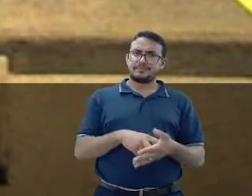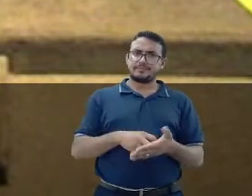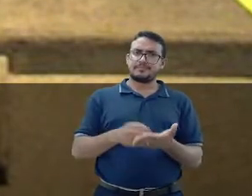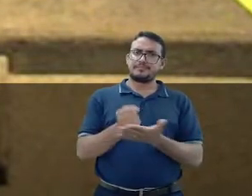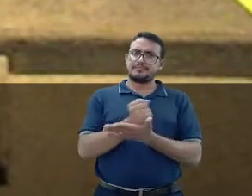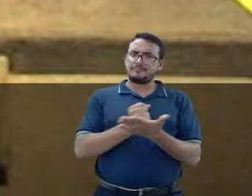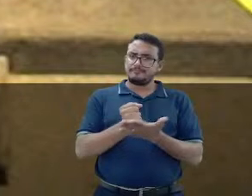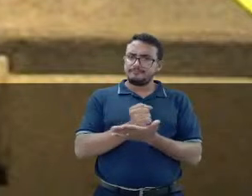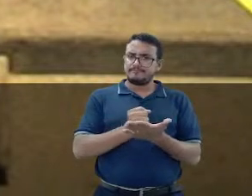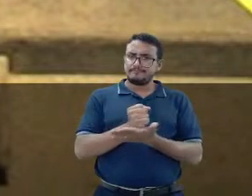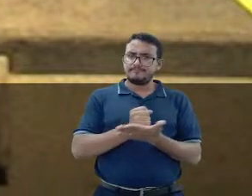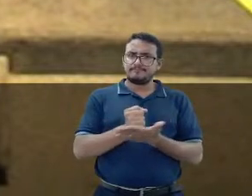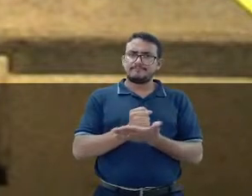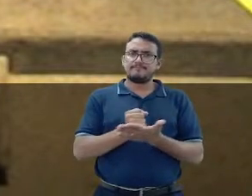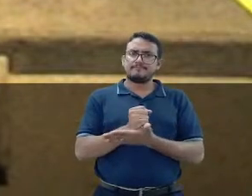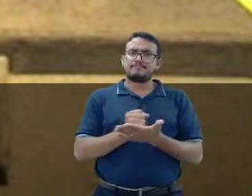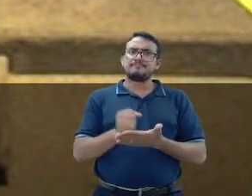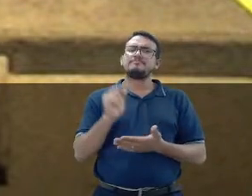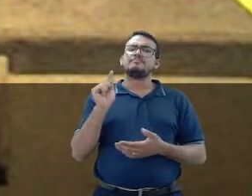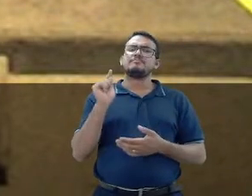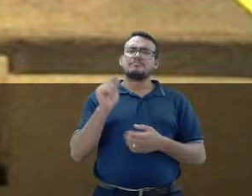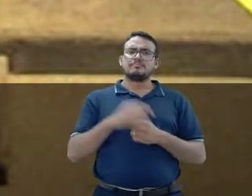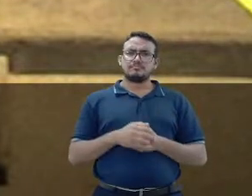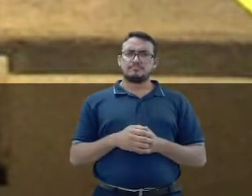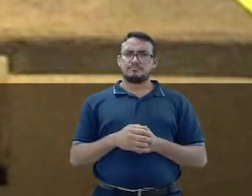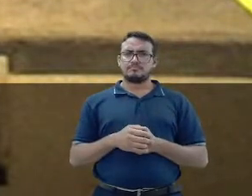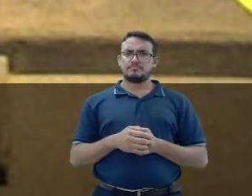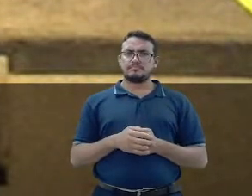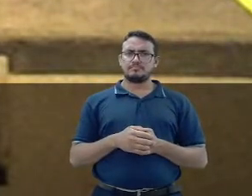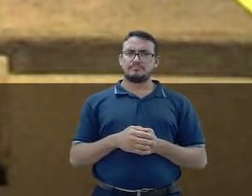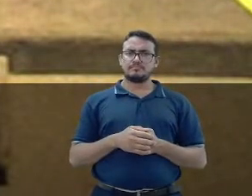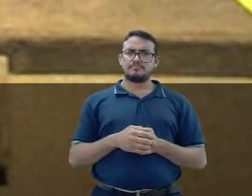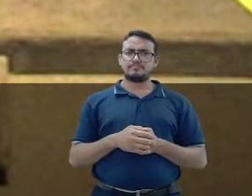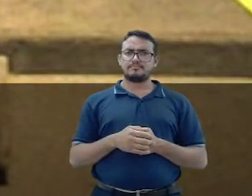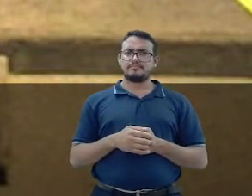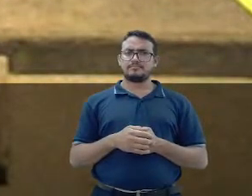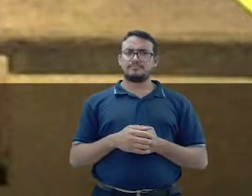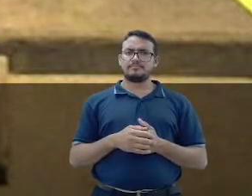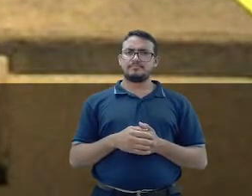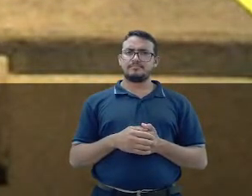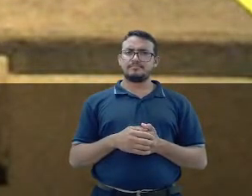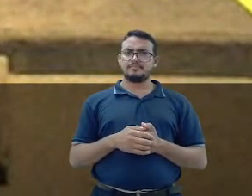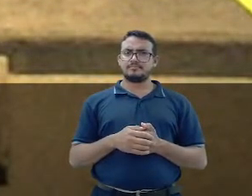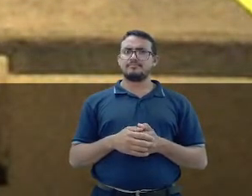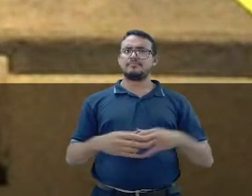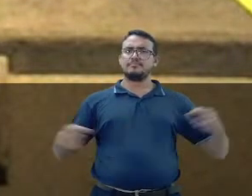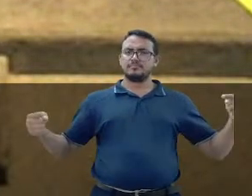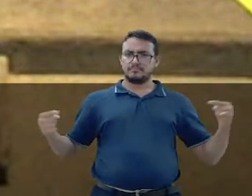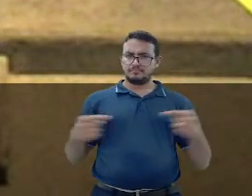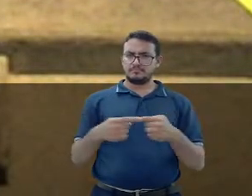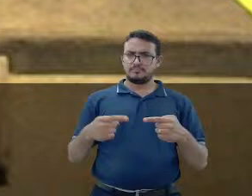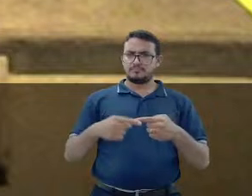dela não está de acordo com o que é sedimentado pela súmula 24 aqui deste